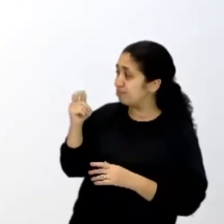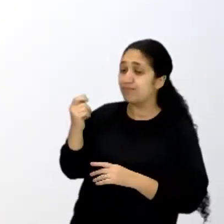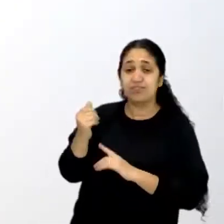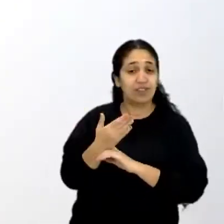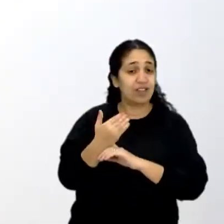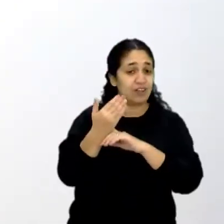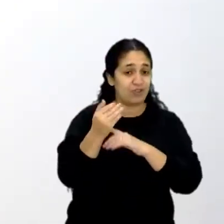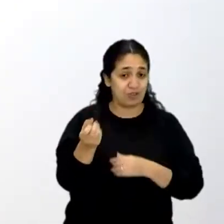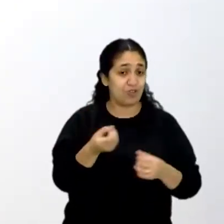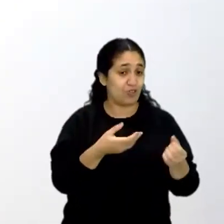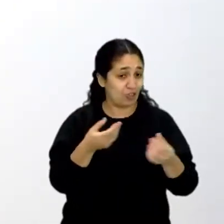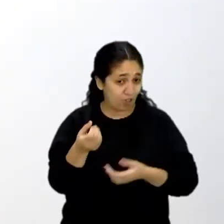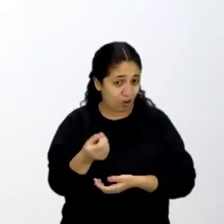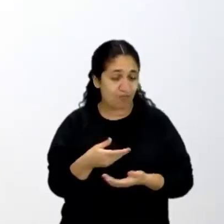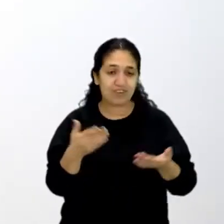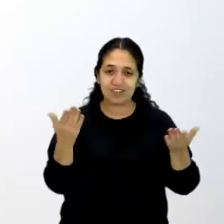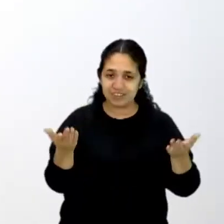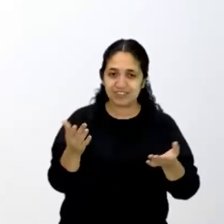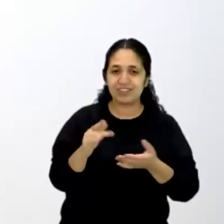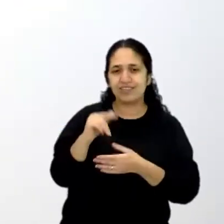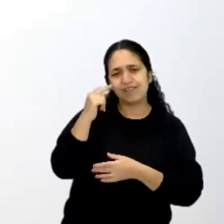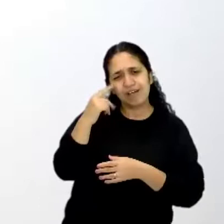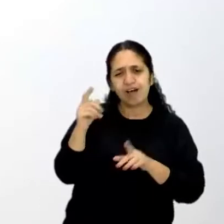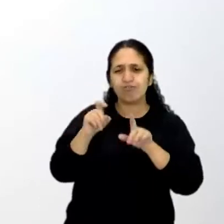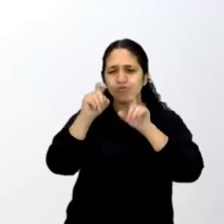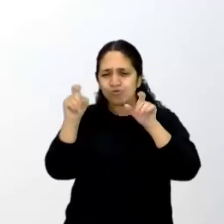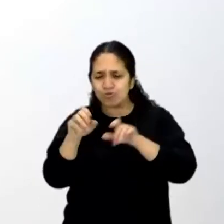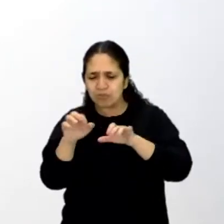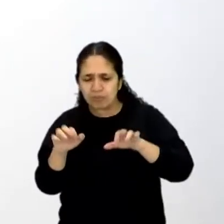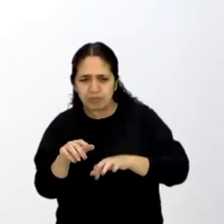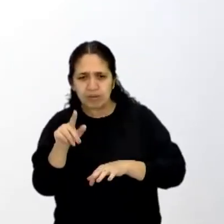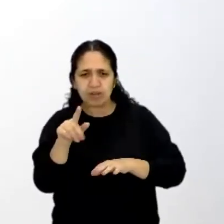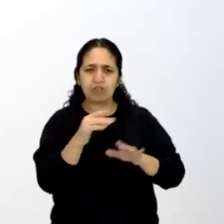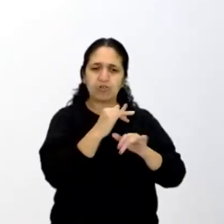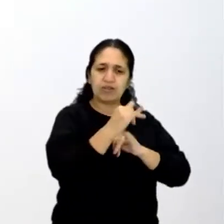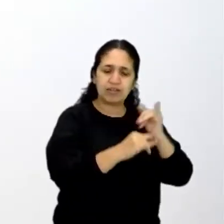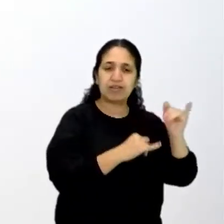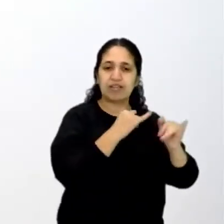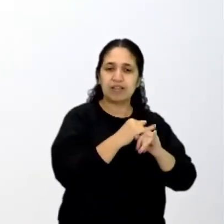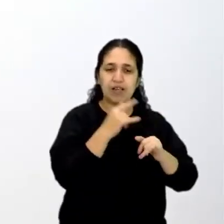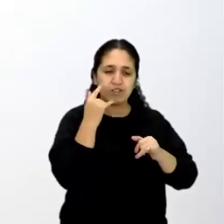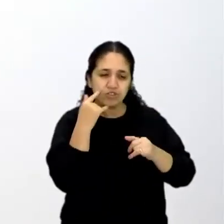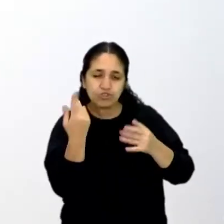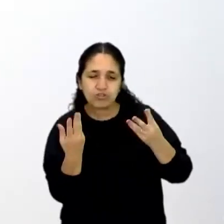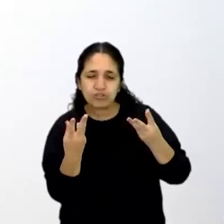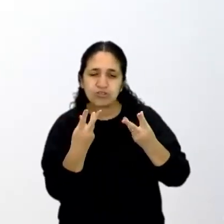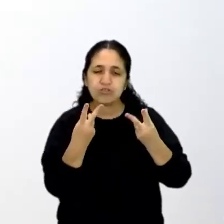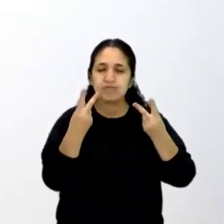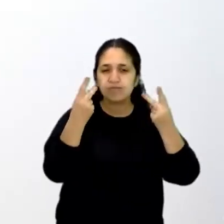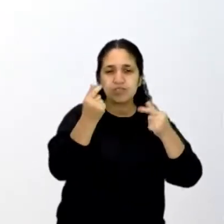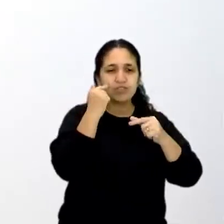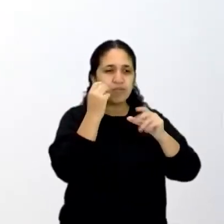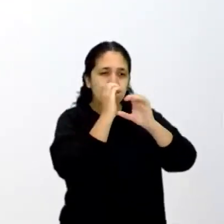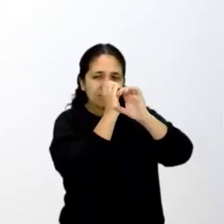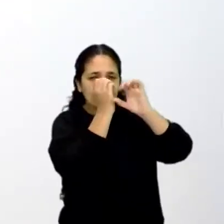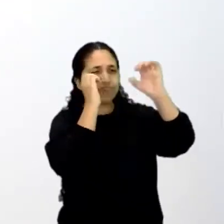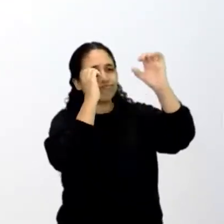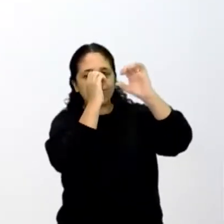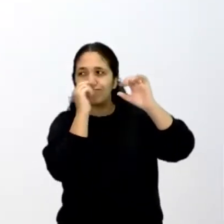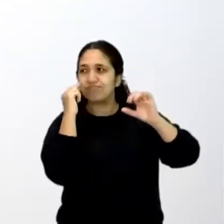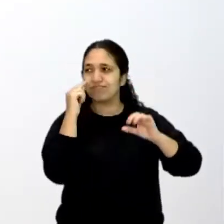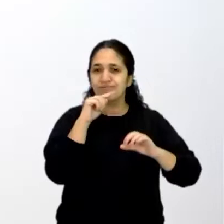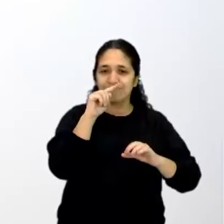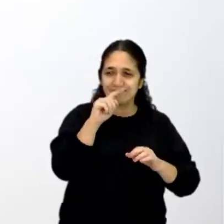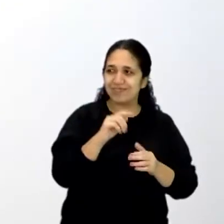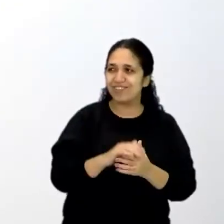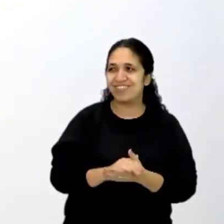tecnologias, é disso que a gente está falando. Então, a questão do computador, da internet, ir aprimorando aí os telescópios, né? E